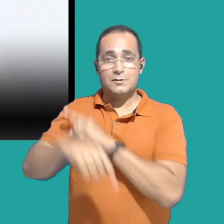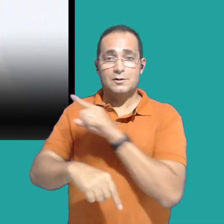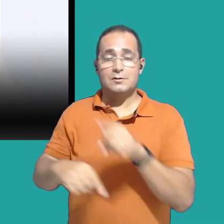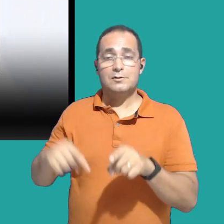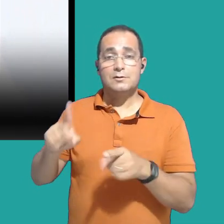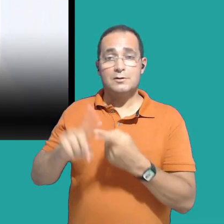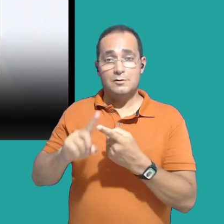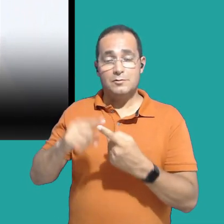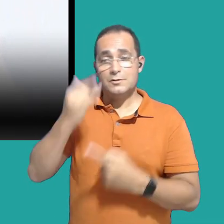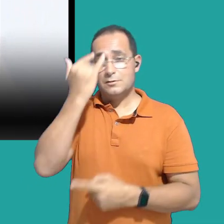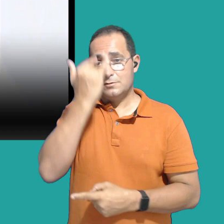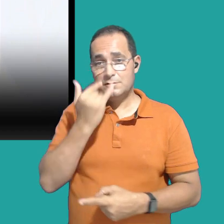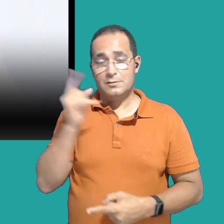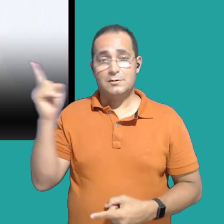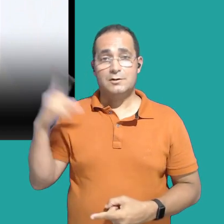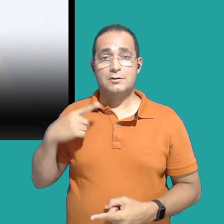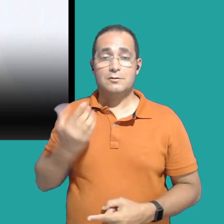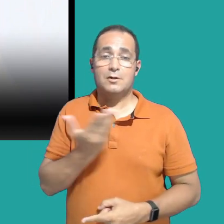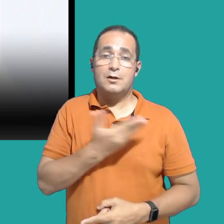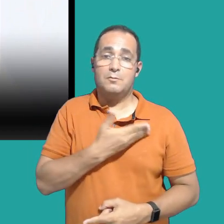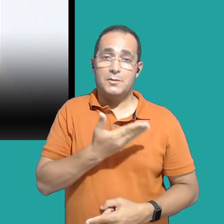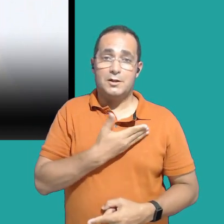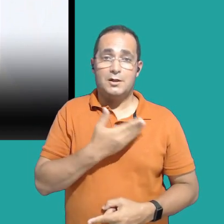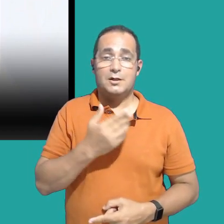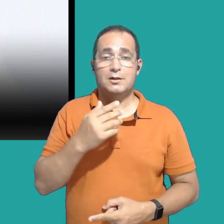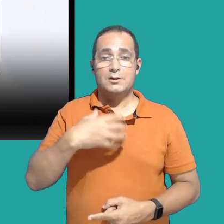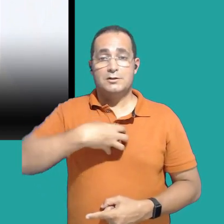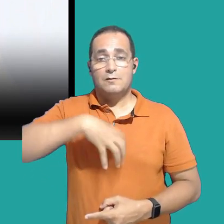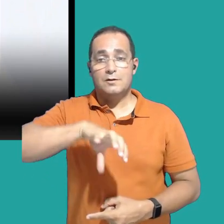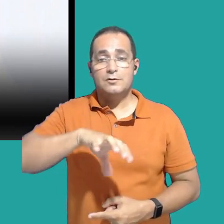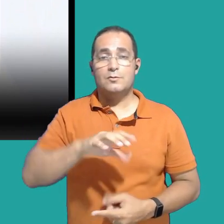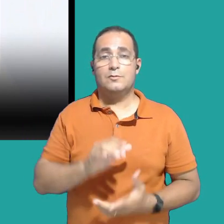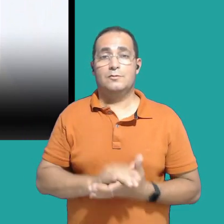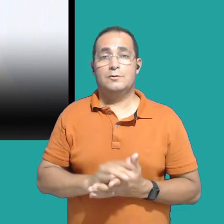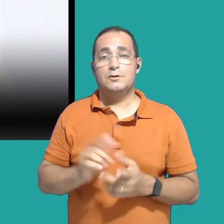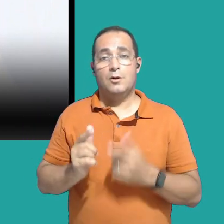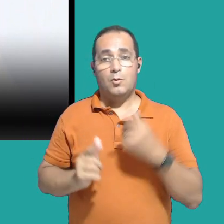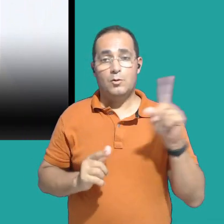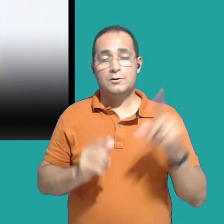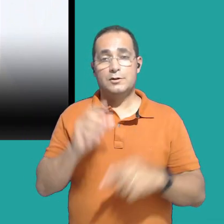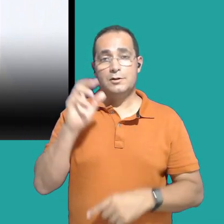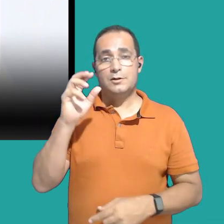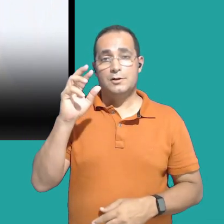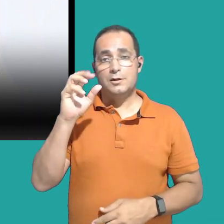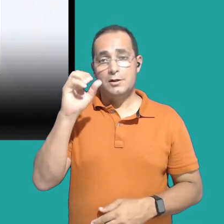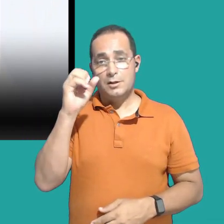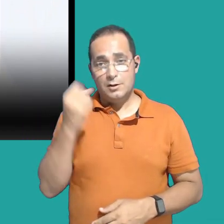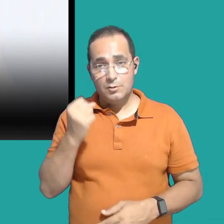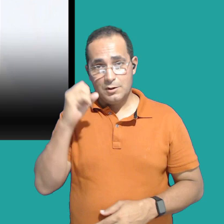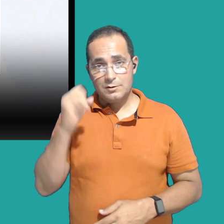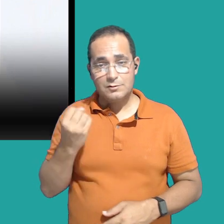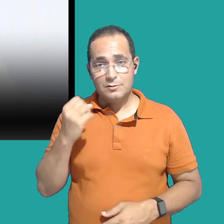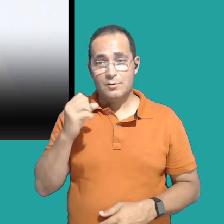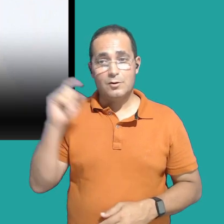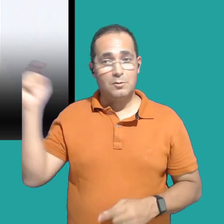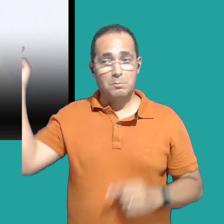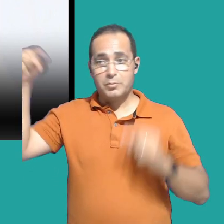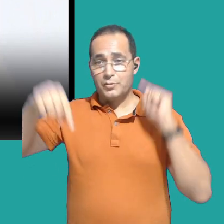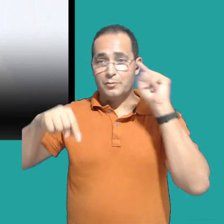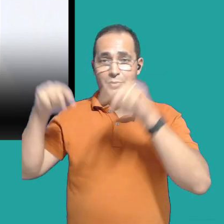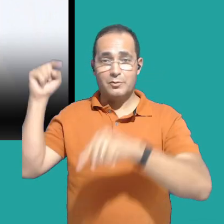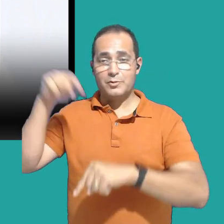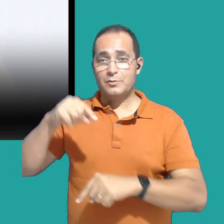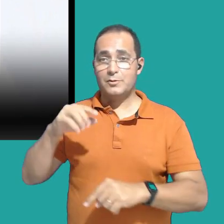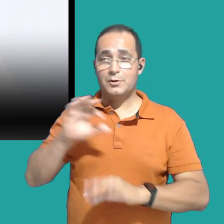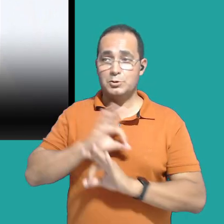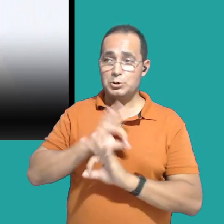eram amigos do Jean, e foram nossos padrinhos, que eram deficientes visuais, tinha uma amiga minha de Salvador, tinha uma amiga minha do Rio Grande do Sul,